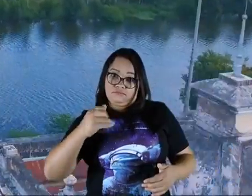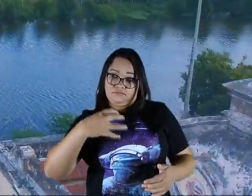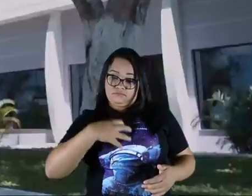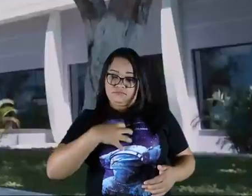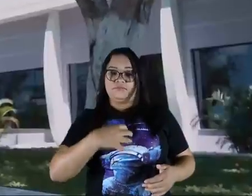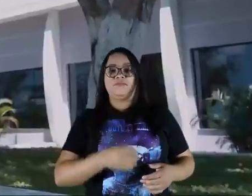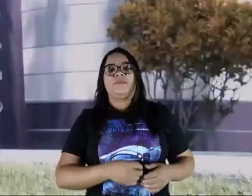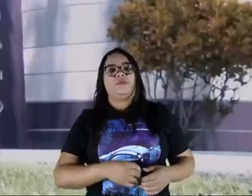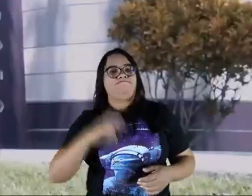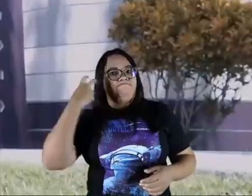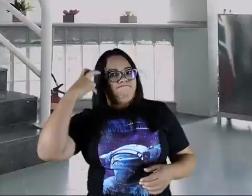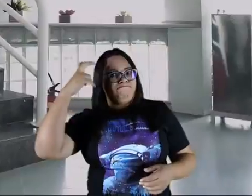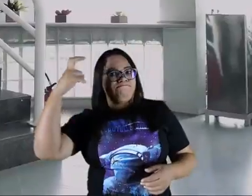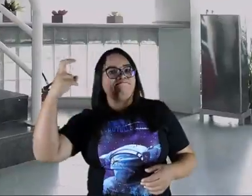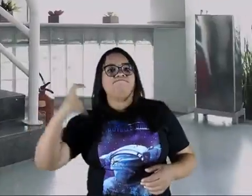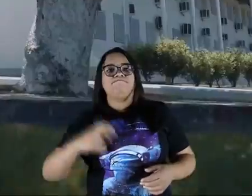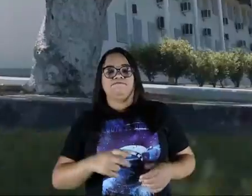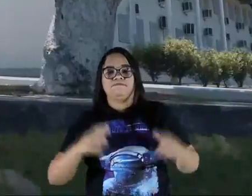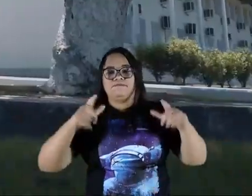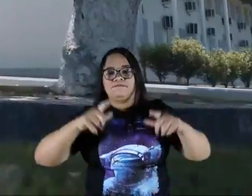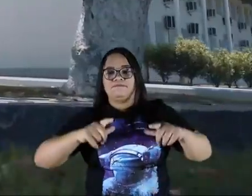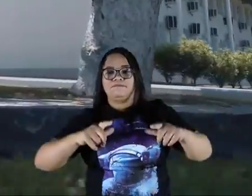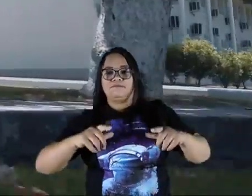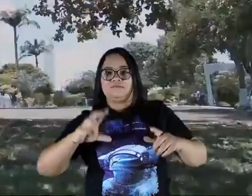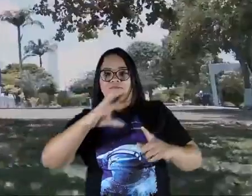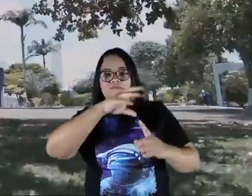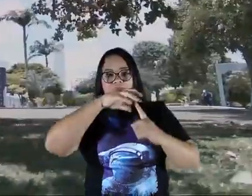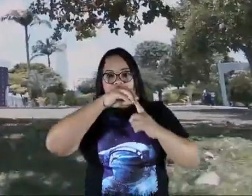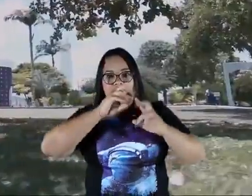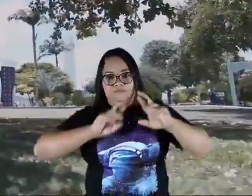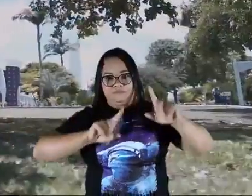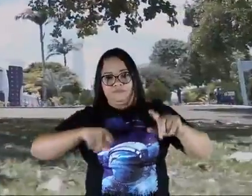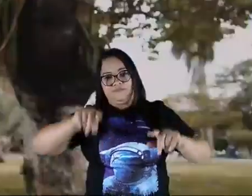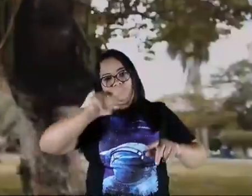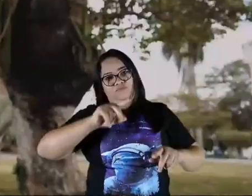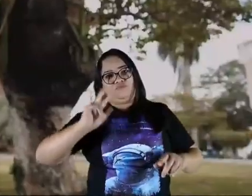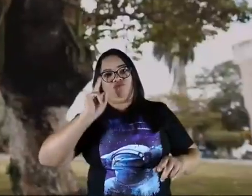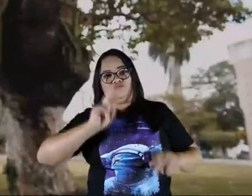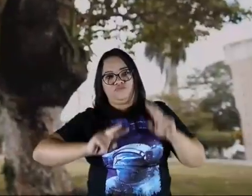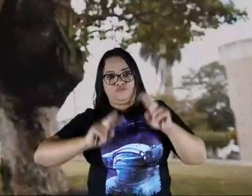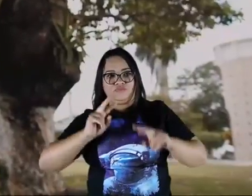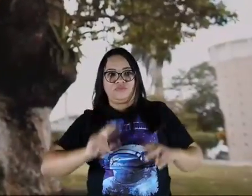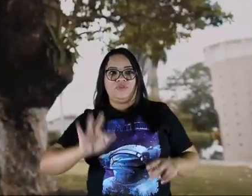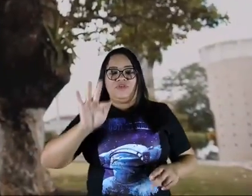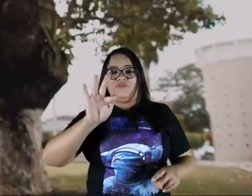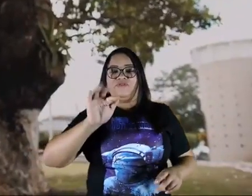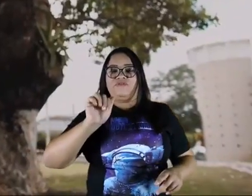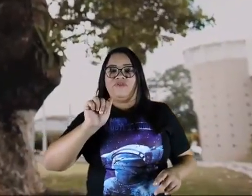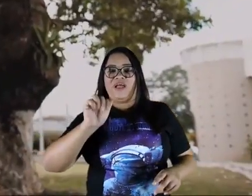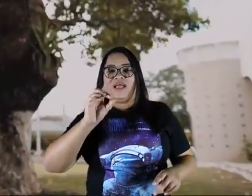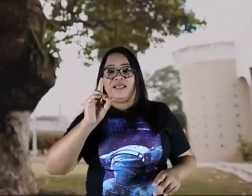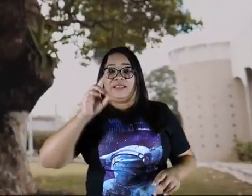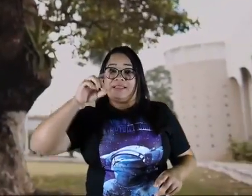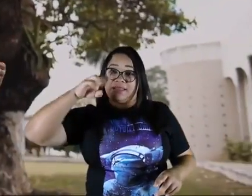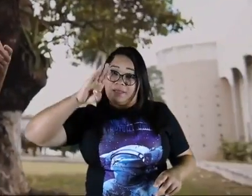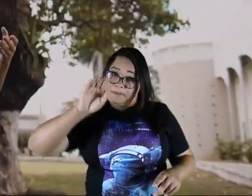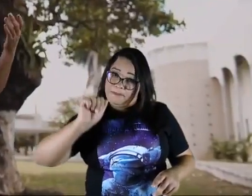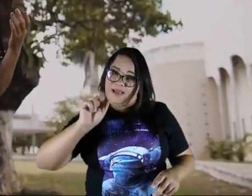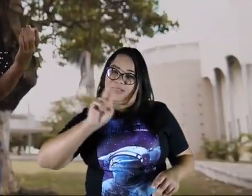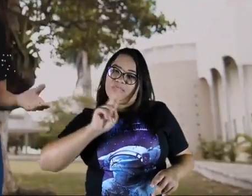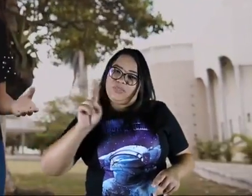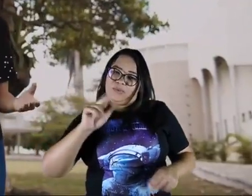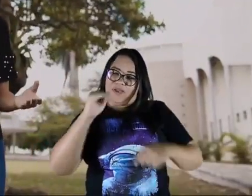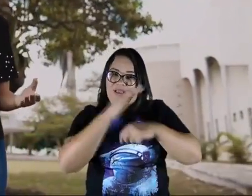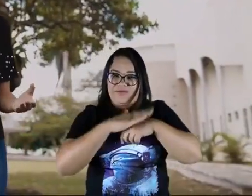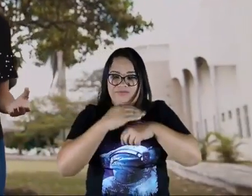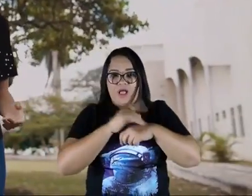e cultura, que hospeda um lugar único e diferente de tudo que você já viu. A FADBA, como é carinhosamente chamada, é